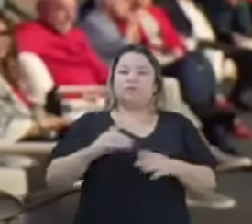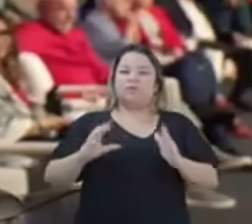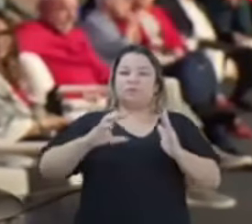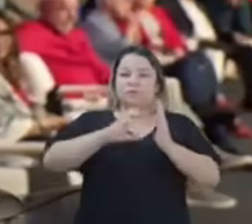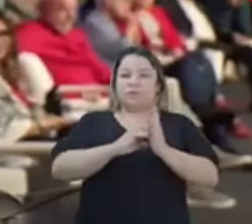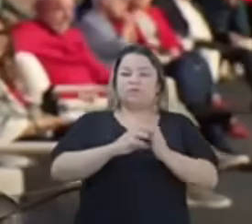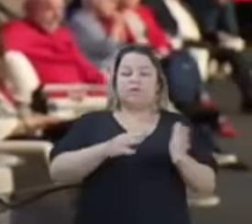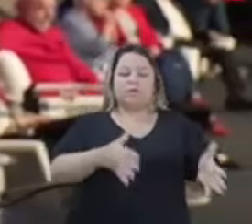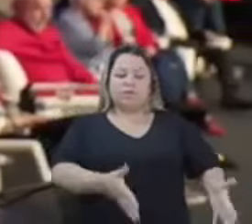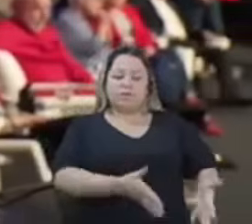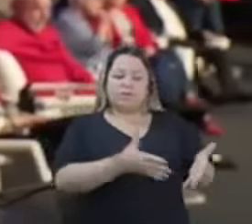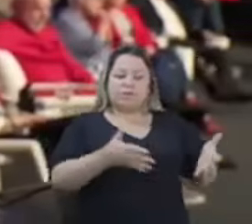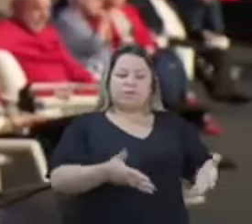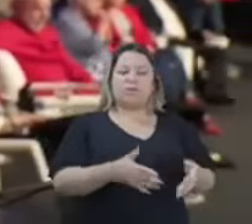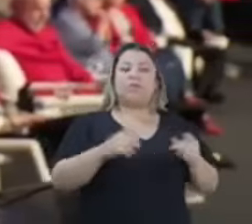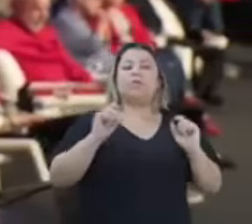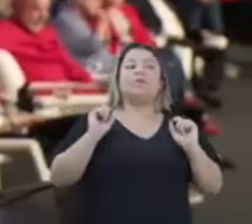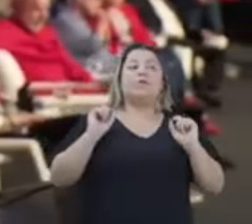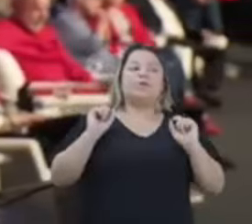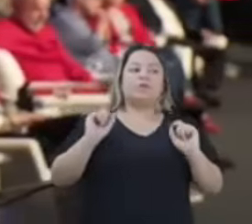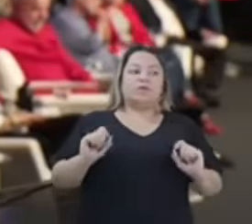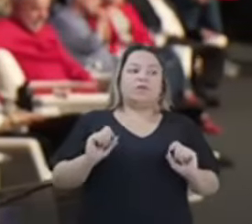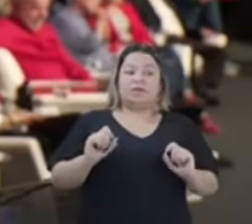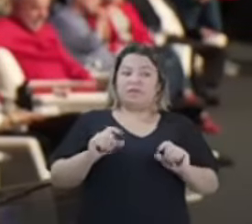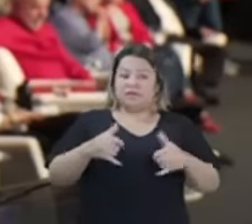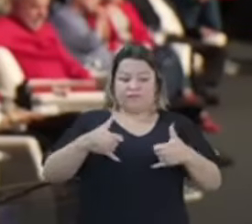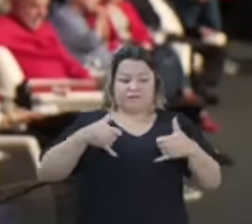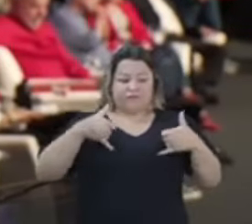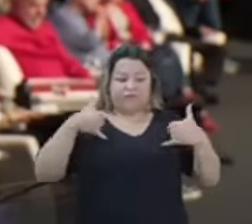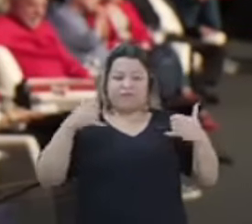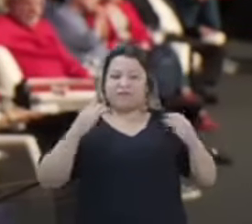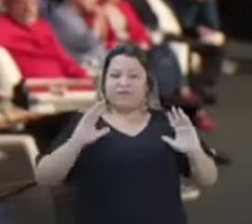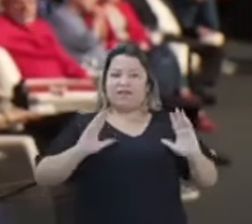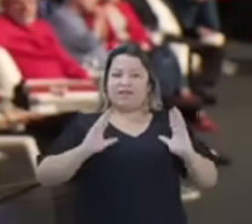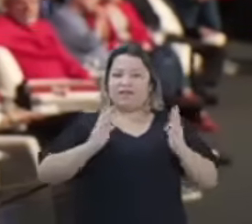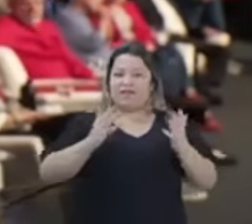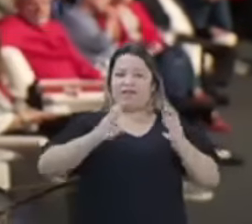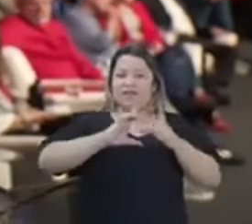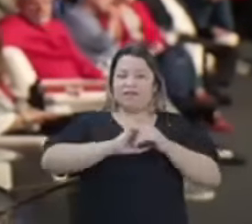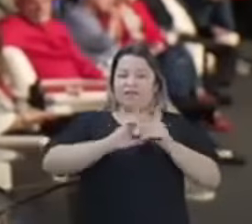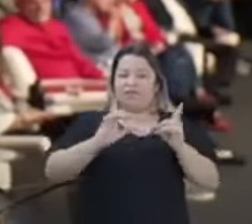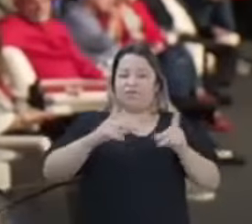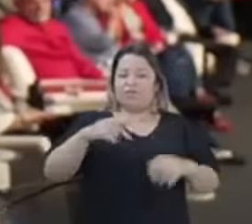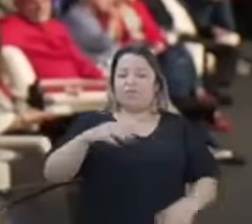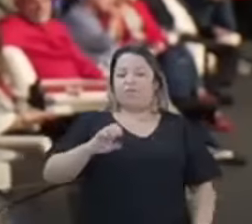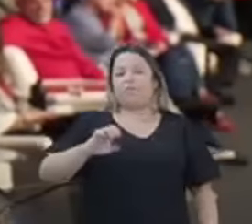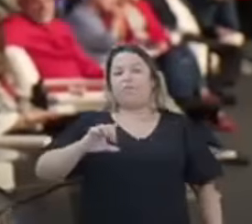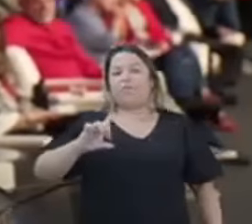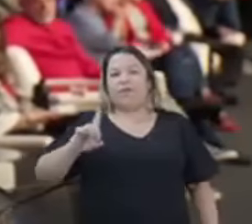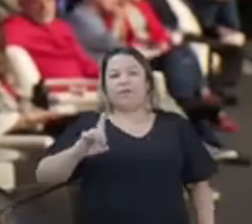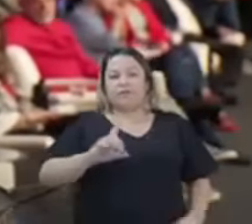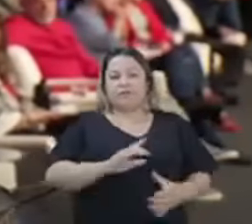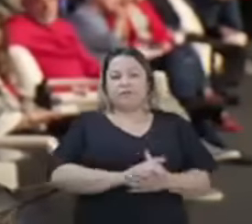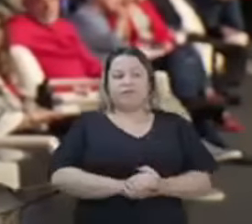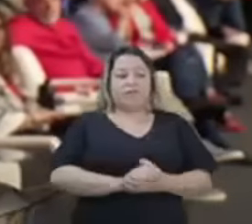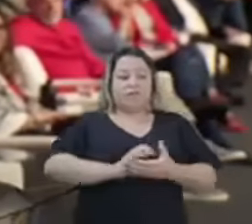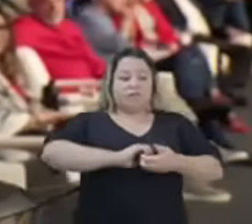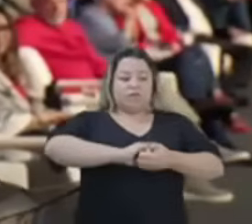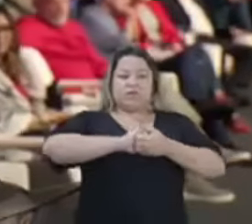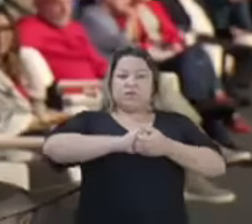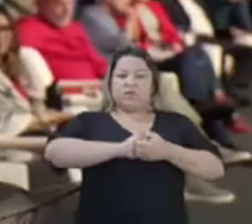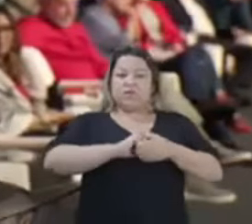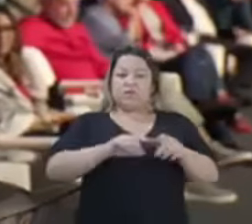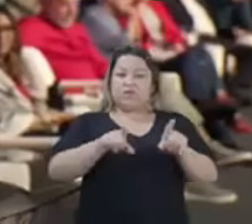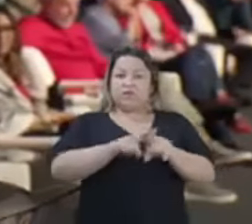e promovêssemos essa festa da democracia interna que é o PED. Quero saudar